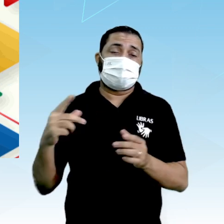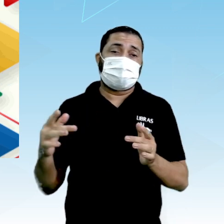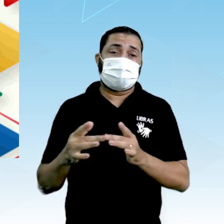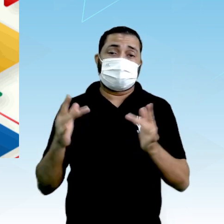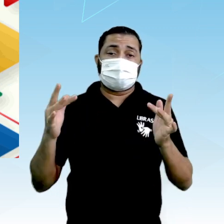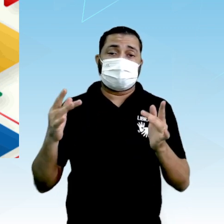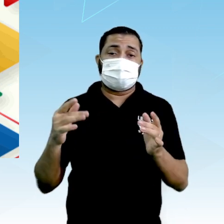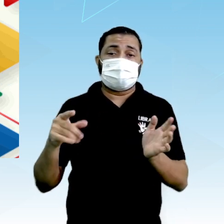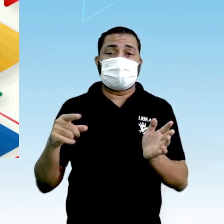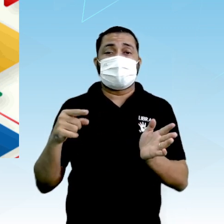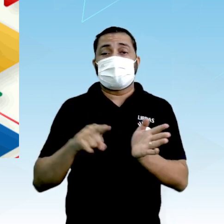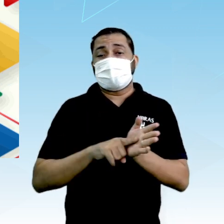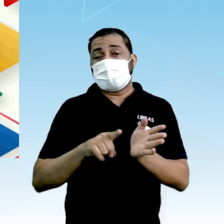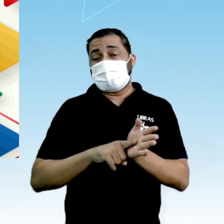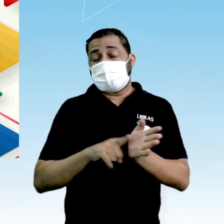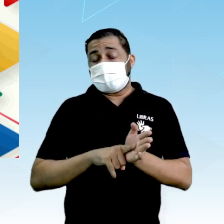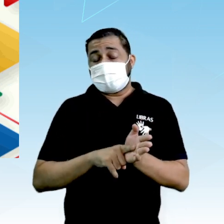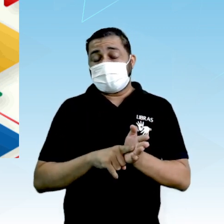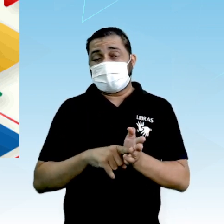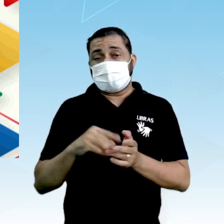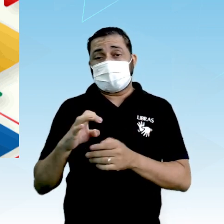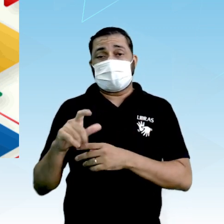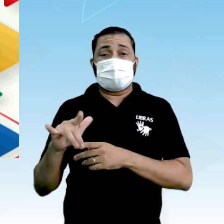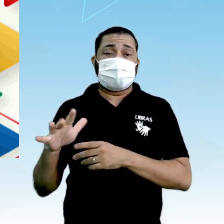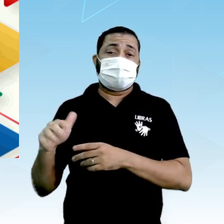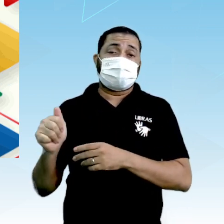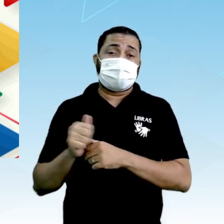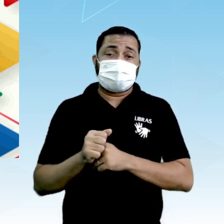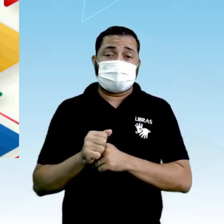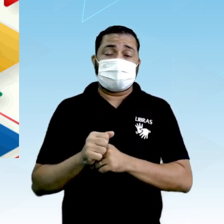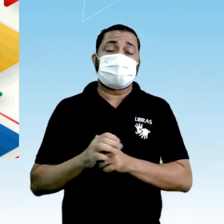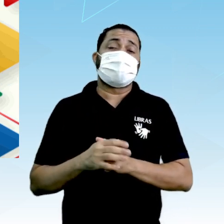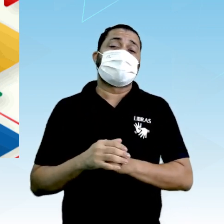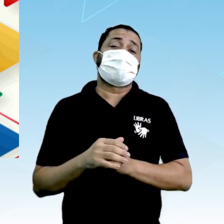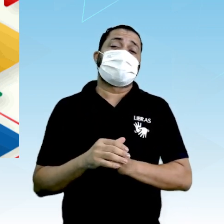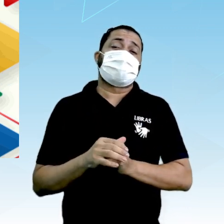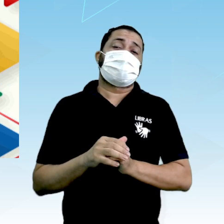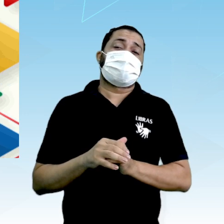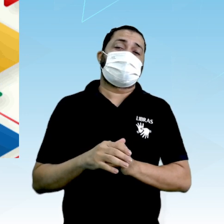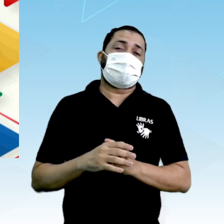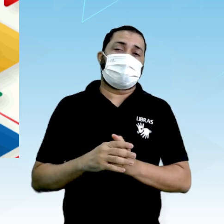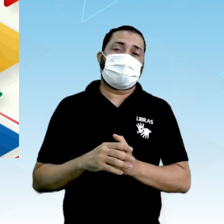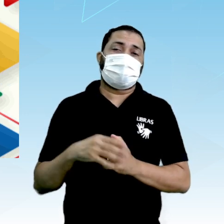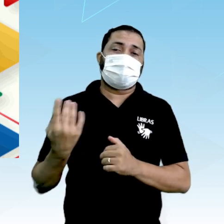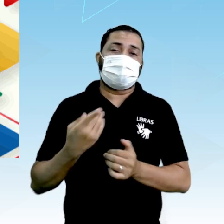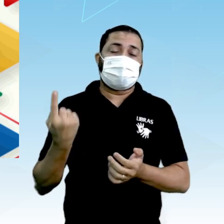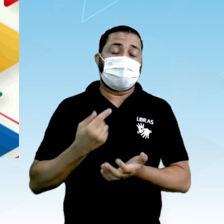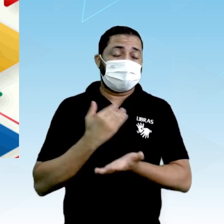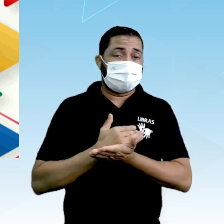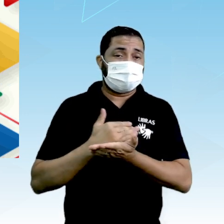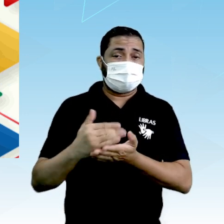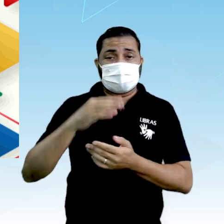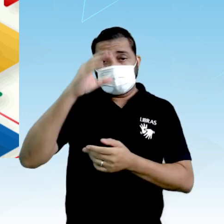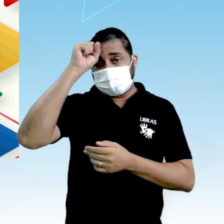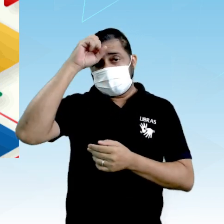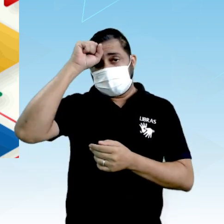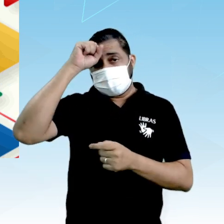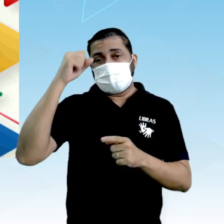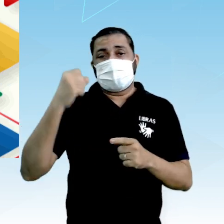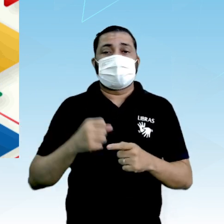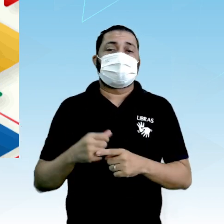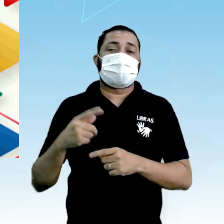polo negativo da célula eletrolítica. Veja, aí tem uma pegadinha, tá? A gente começa aprendendo eletroquímica